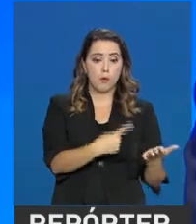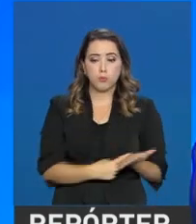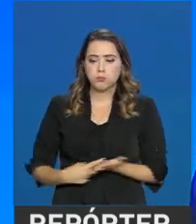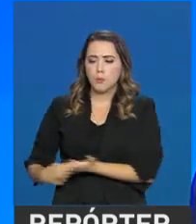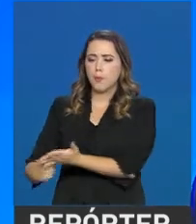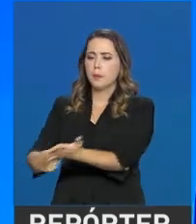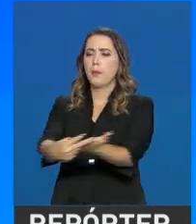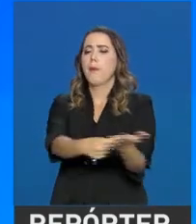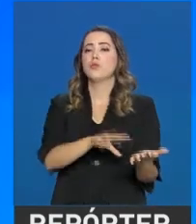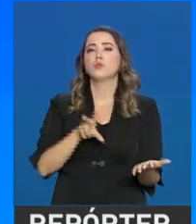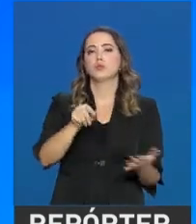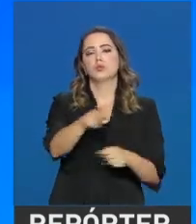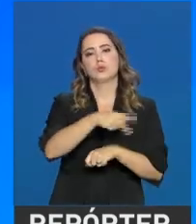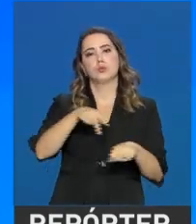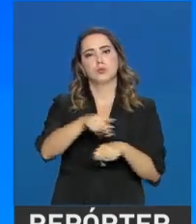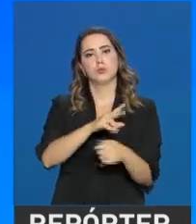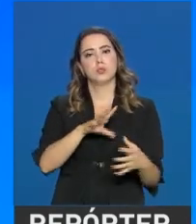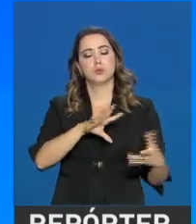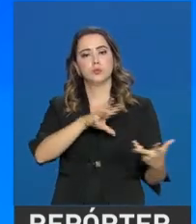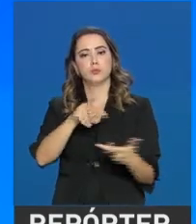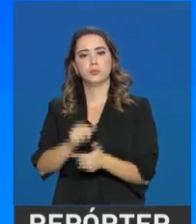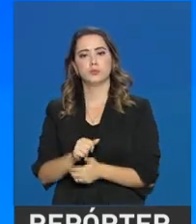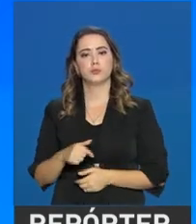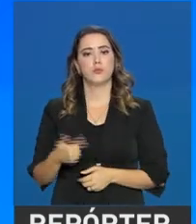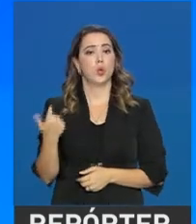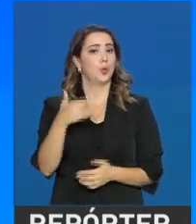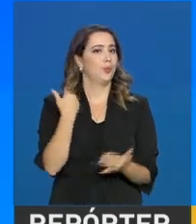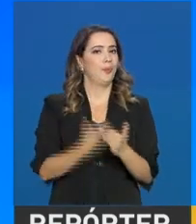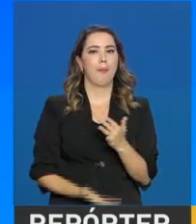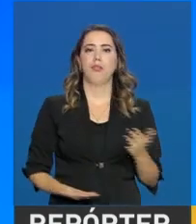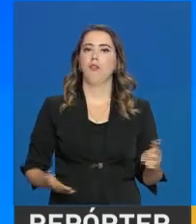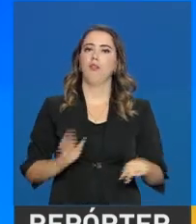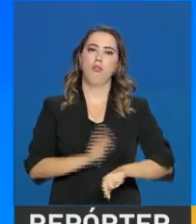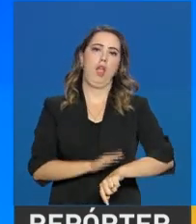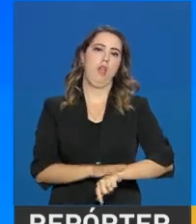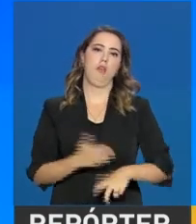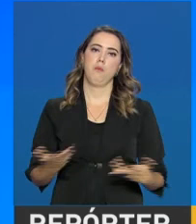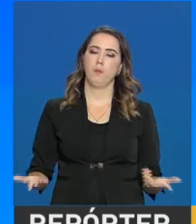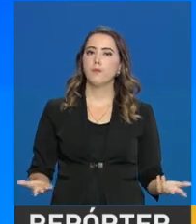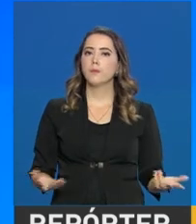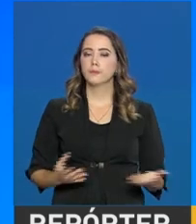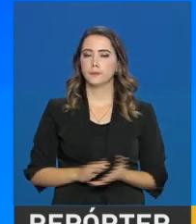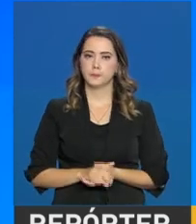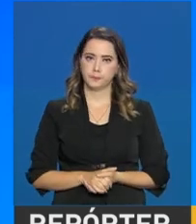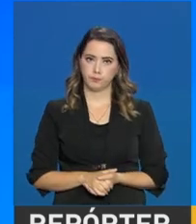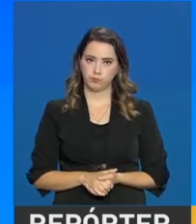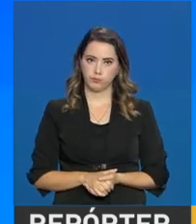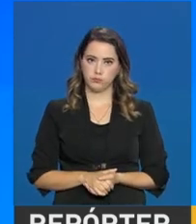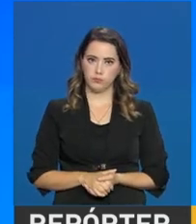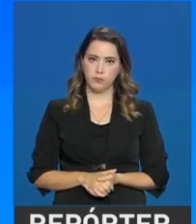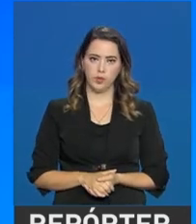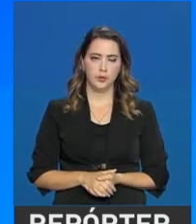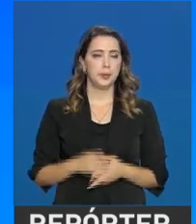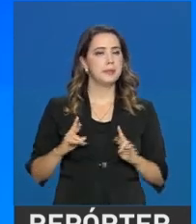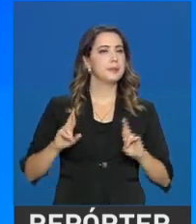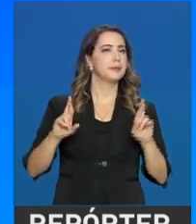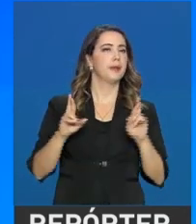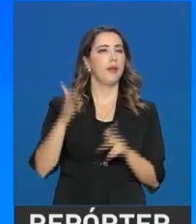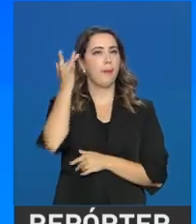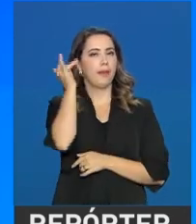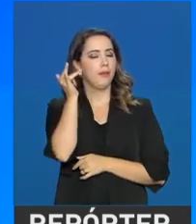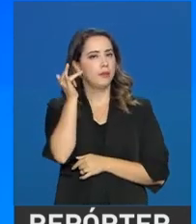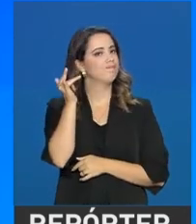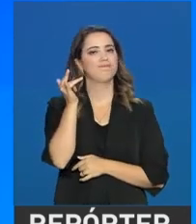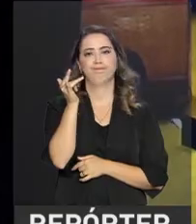no baú sobre a água não temos tempo a perder para resolver as questões hídricas de mim eu não podemos esperar o amanhã